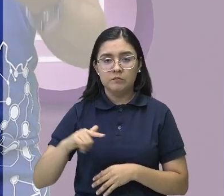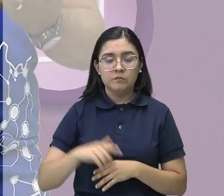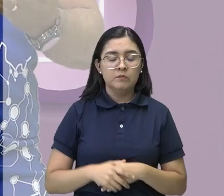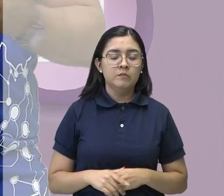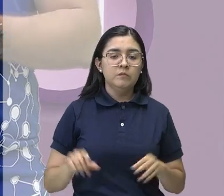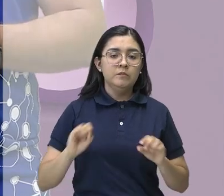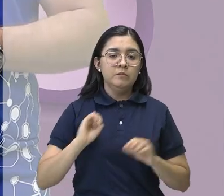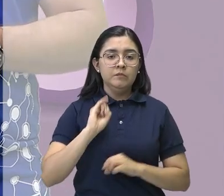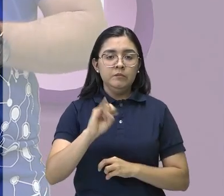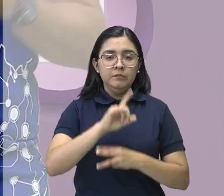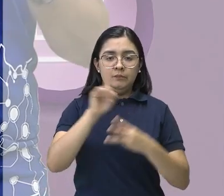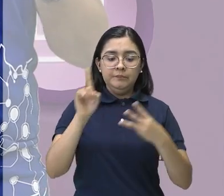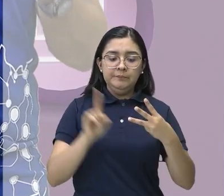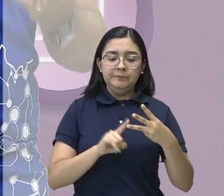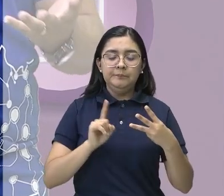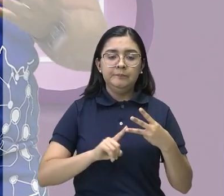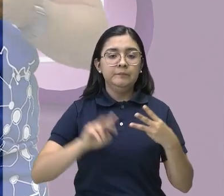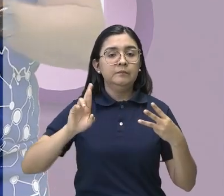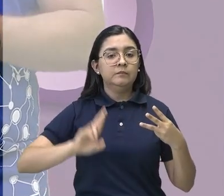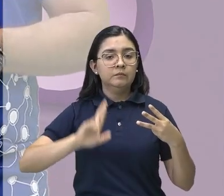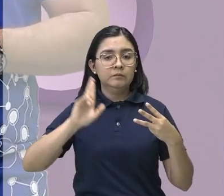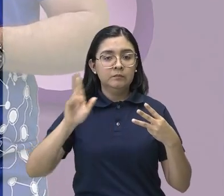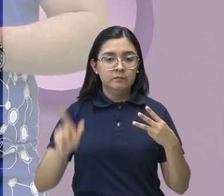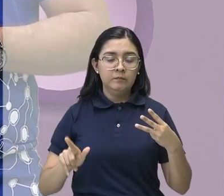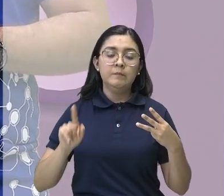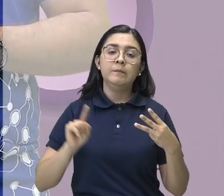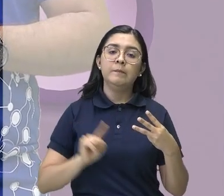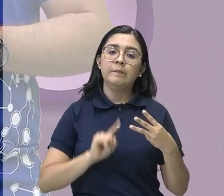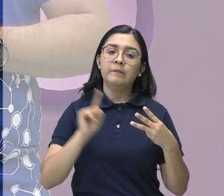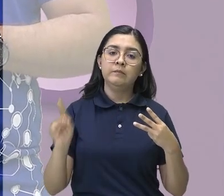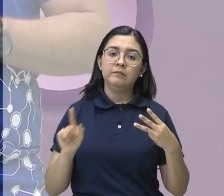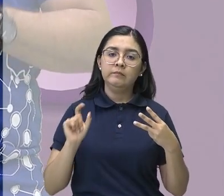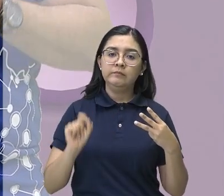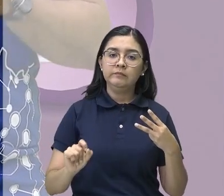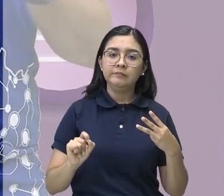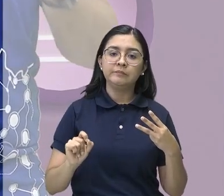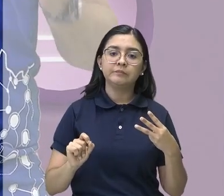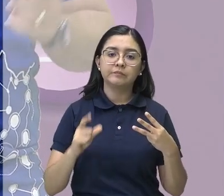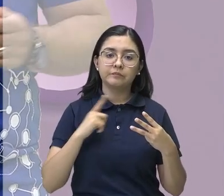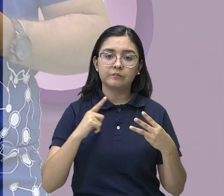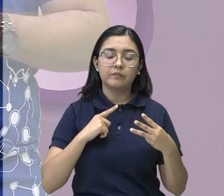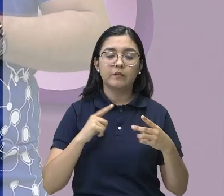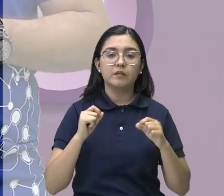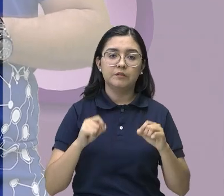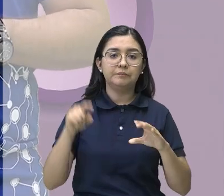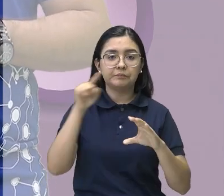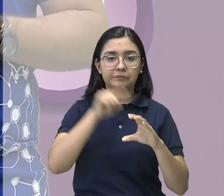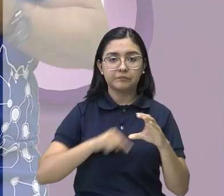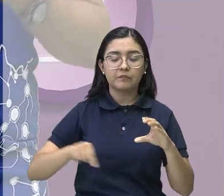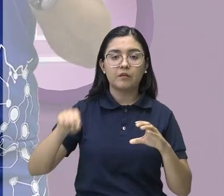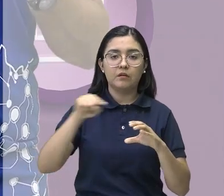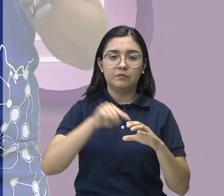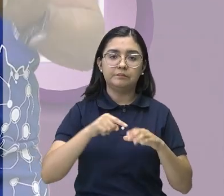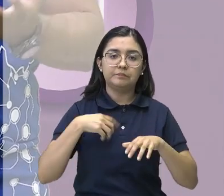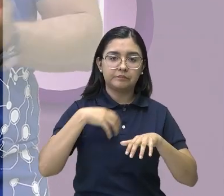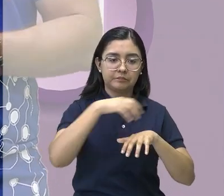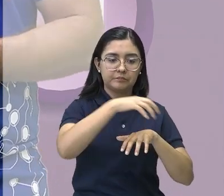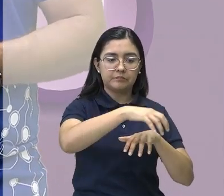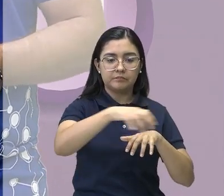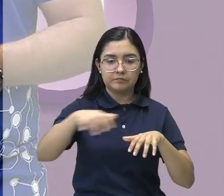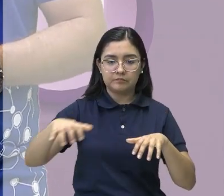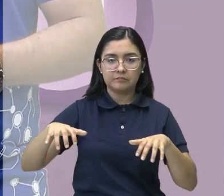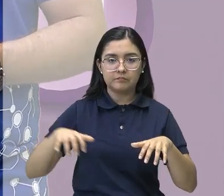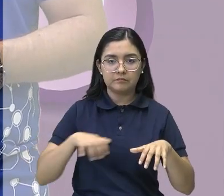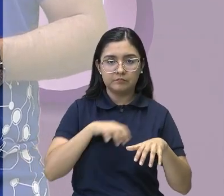E quando nós temos ali elementos distintos, porém eles estão, né, em círculo ou, né, dispostos em